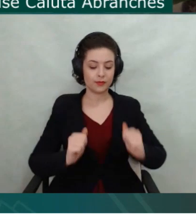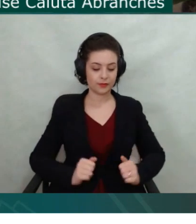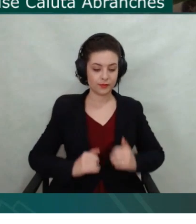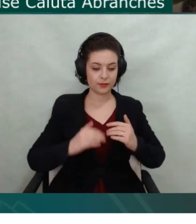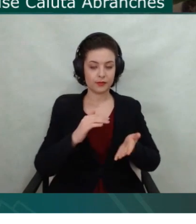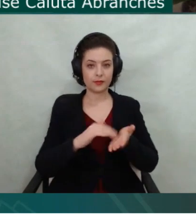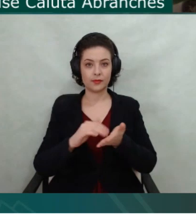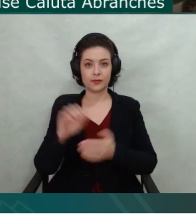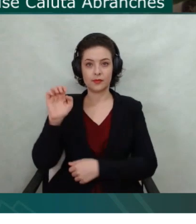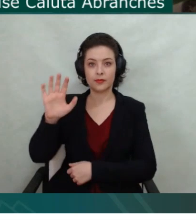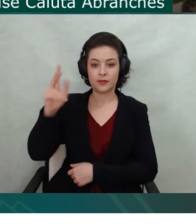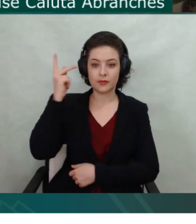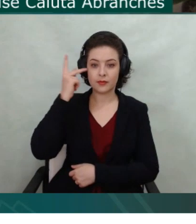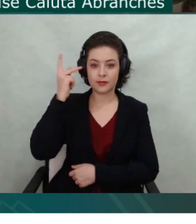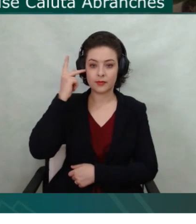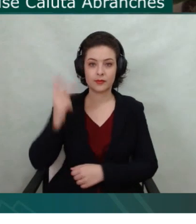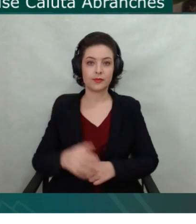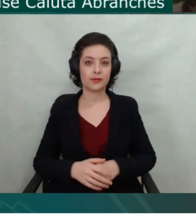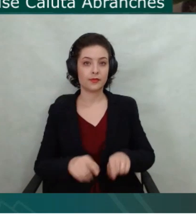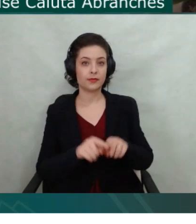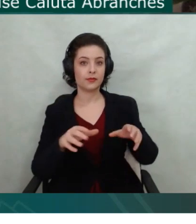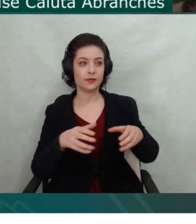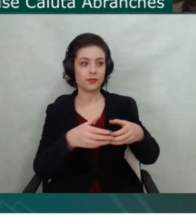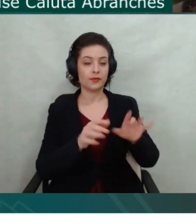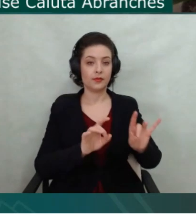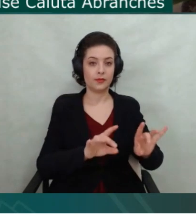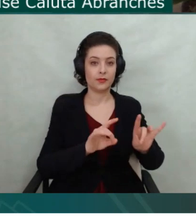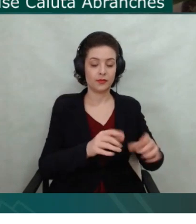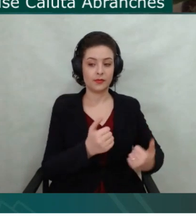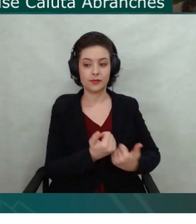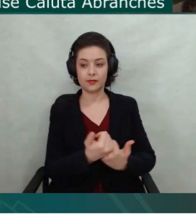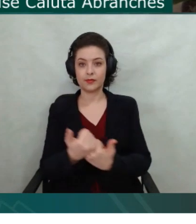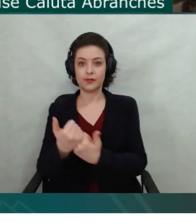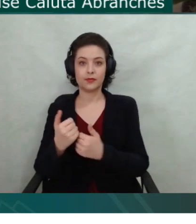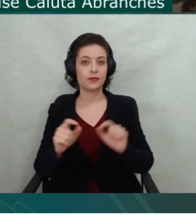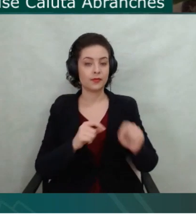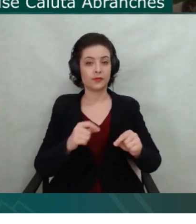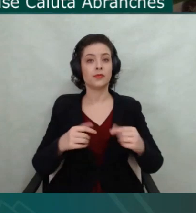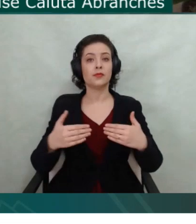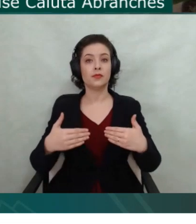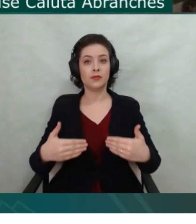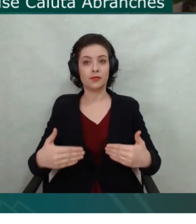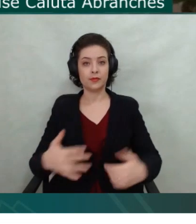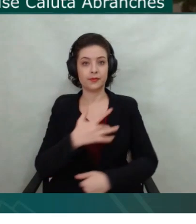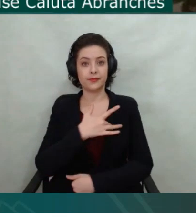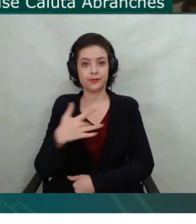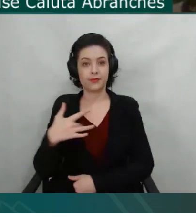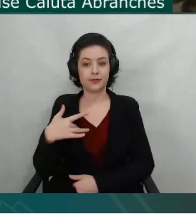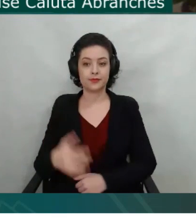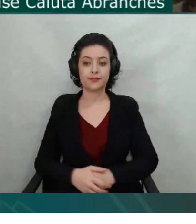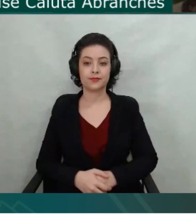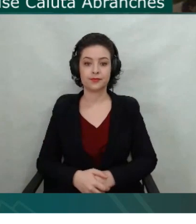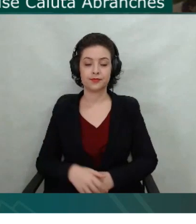São Paulo e do Comitê Técnico de Assessoramento do Ministério da Saúde. A professora Lili